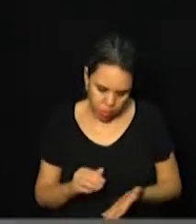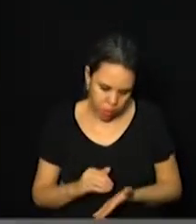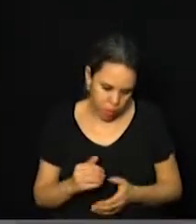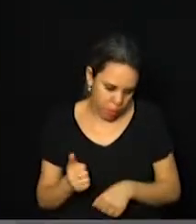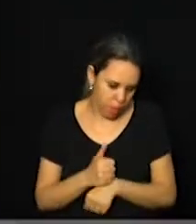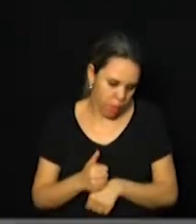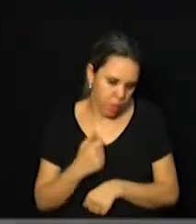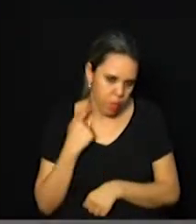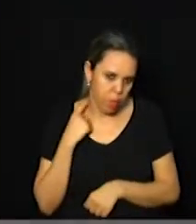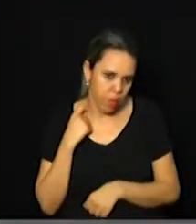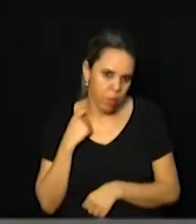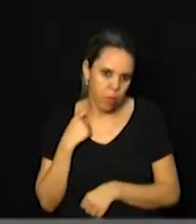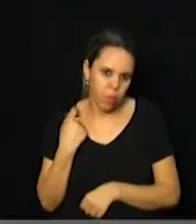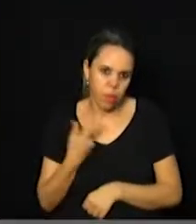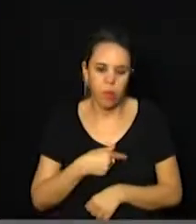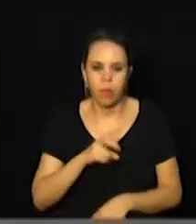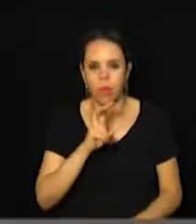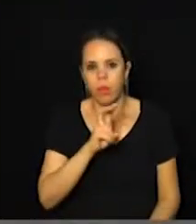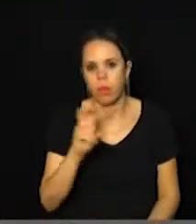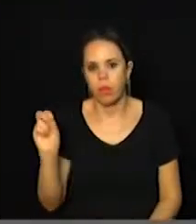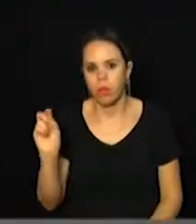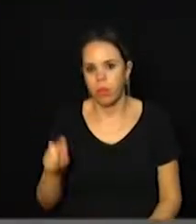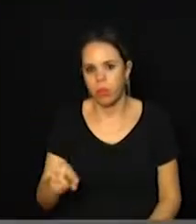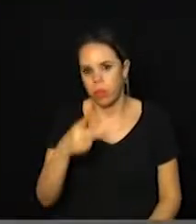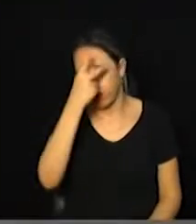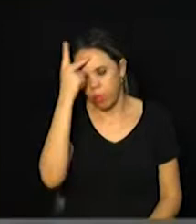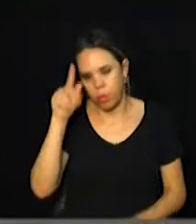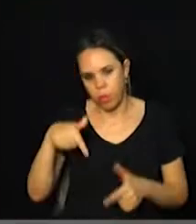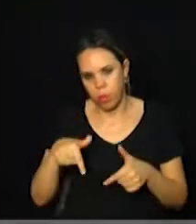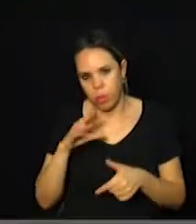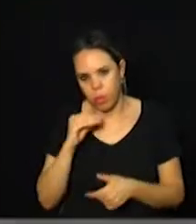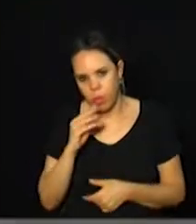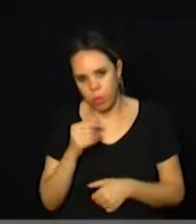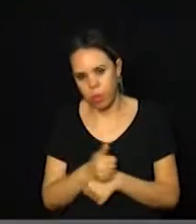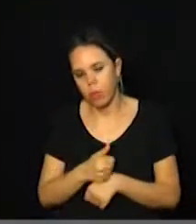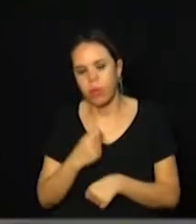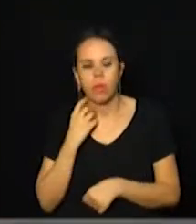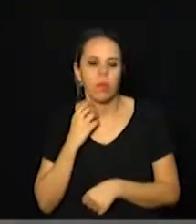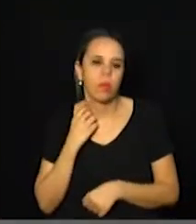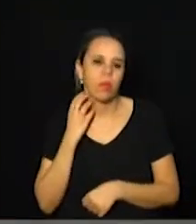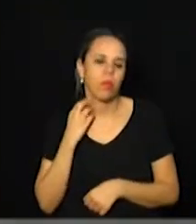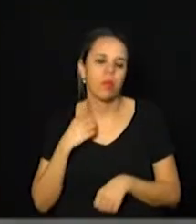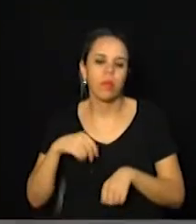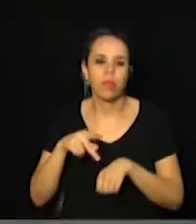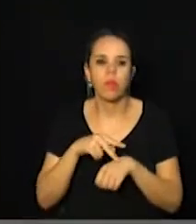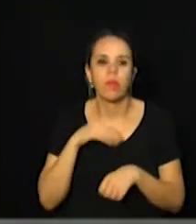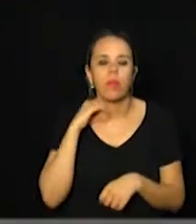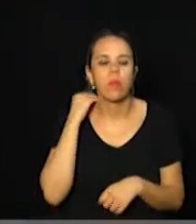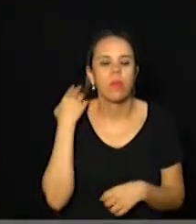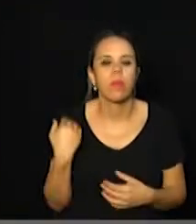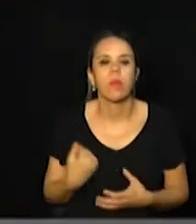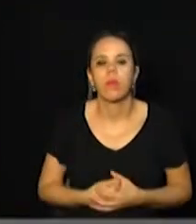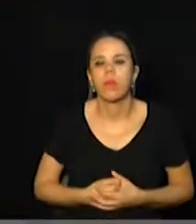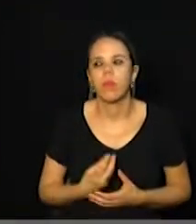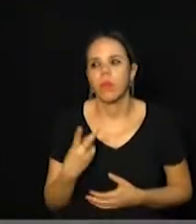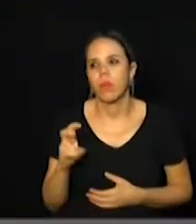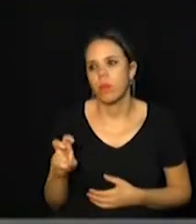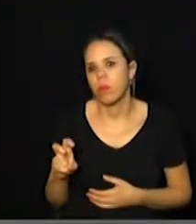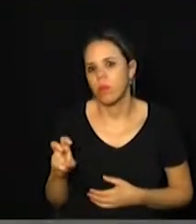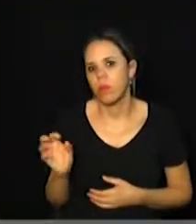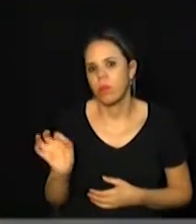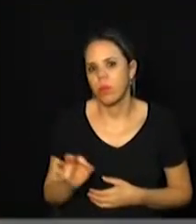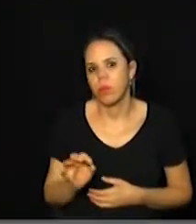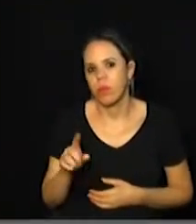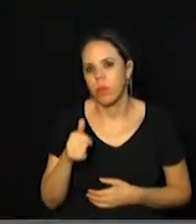categoria somos 500 mil trabalhadores e trabalhadores no país diz 500 mil 25